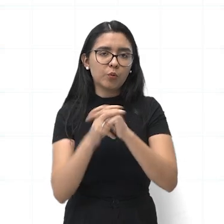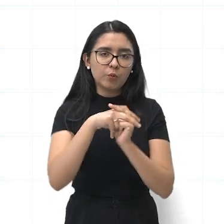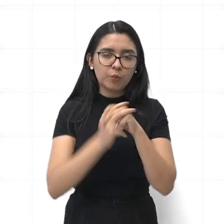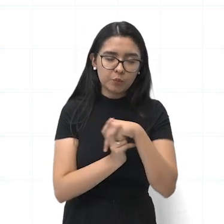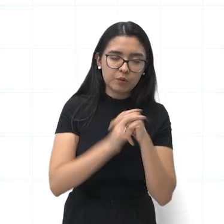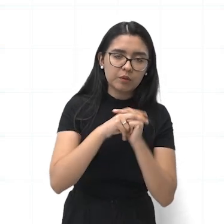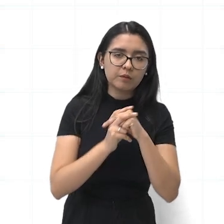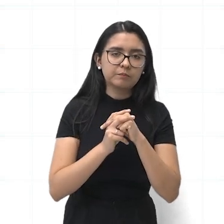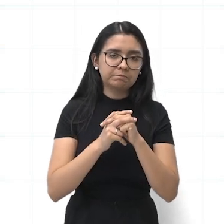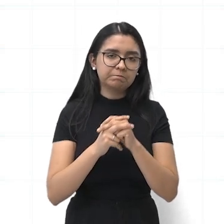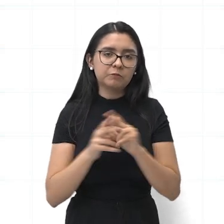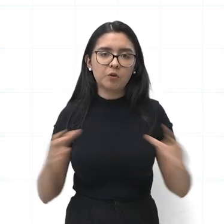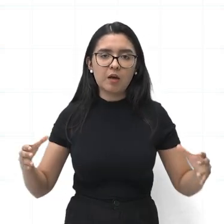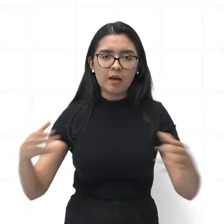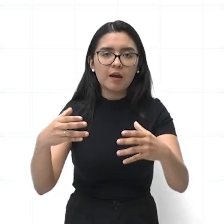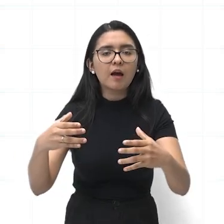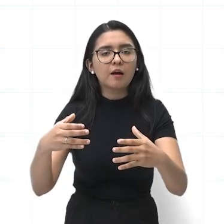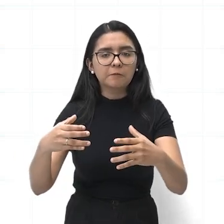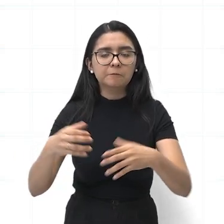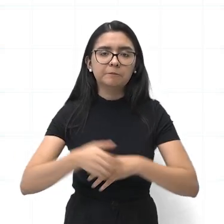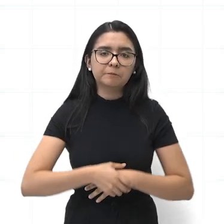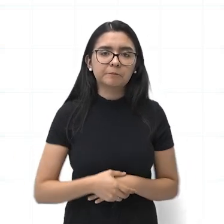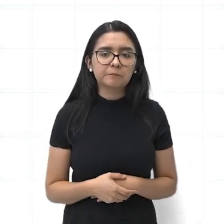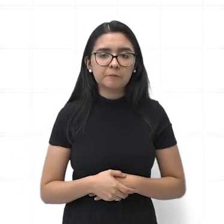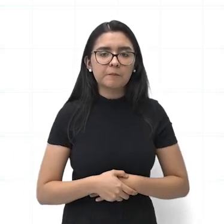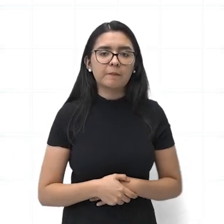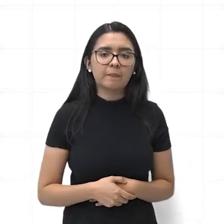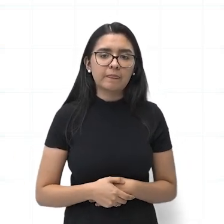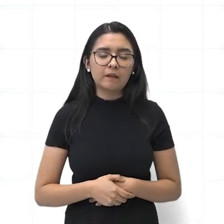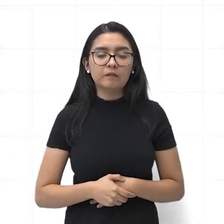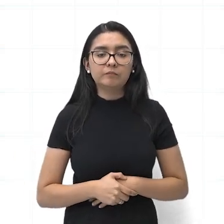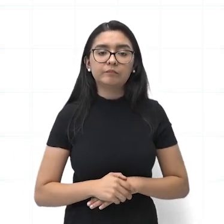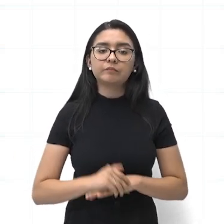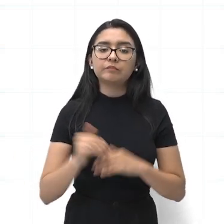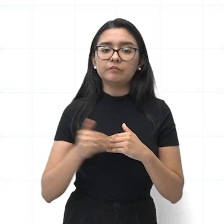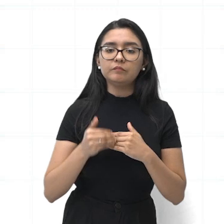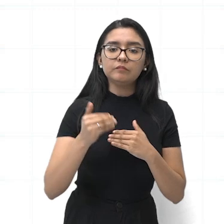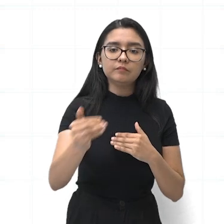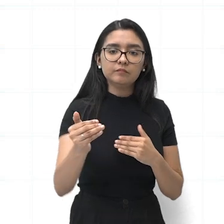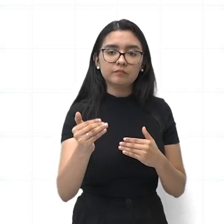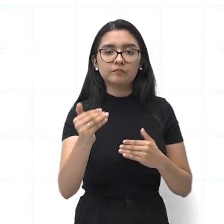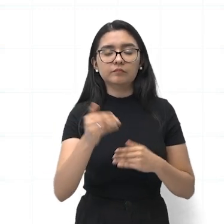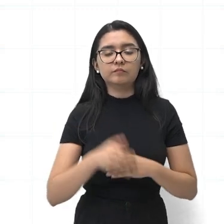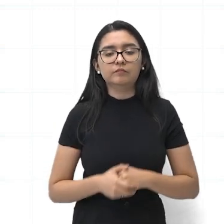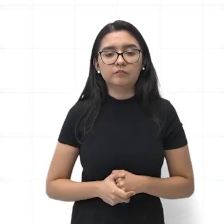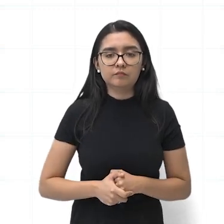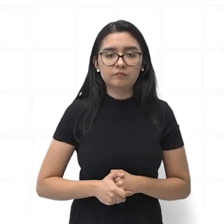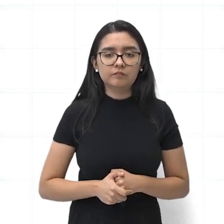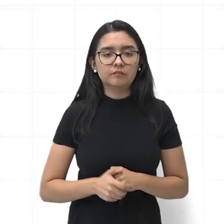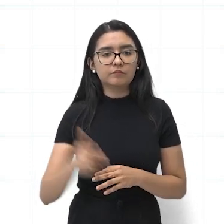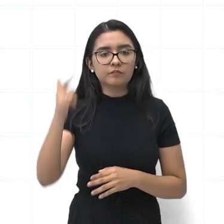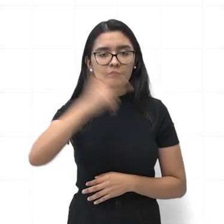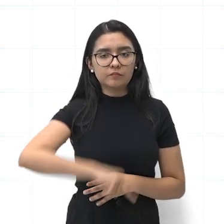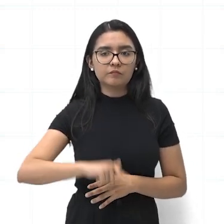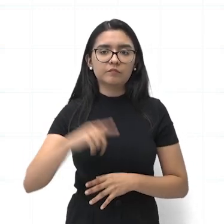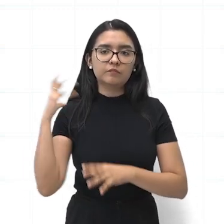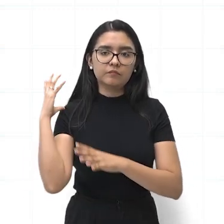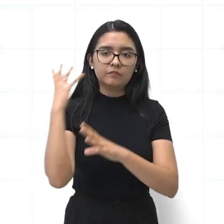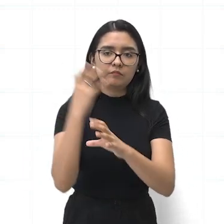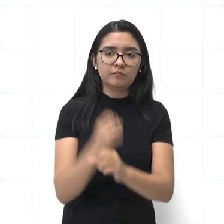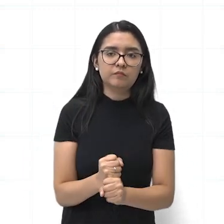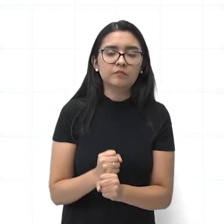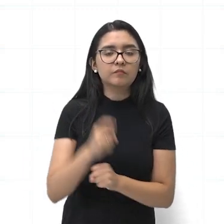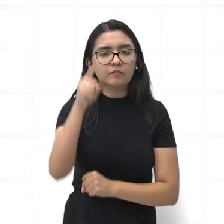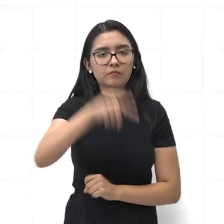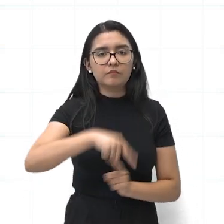do atracar, do agarrar, certo? Falando um pouquinho mais uma vez reforçando,